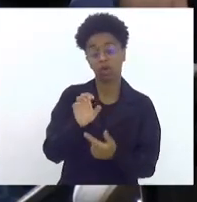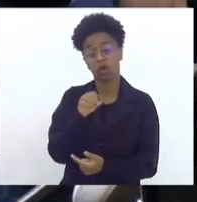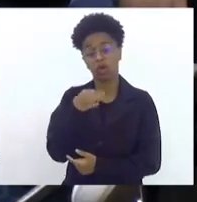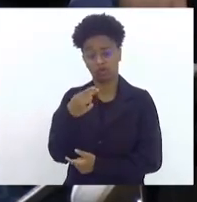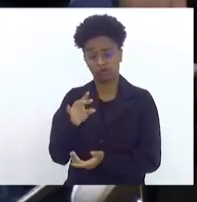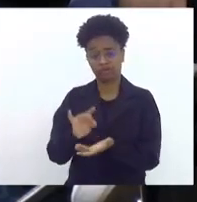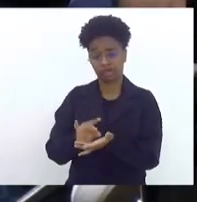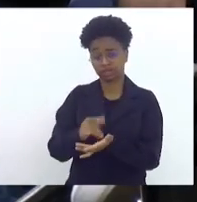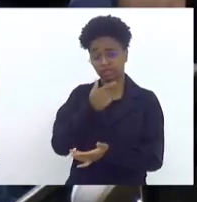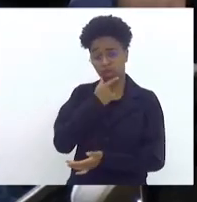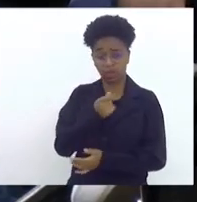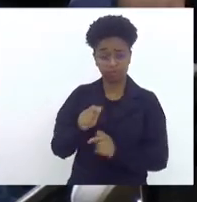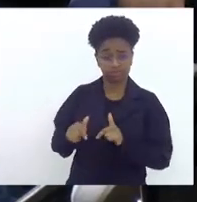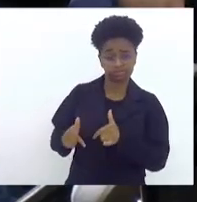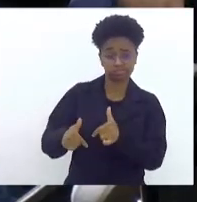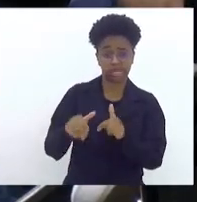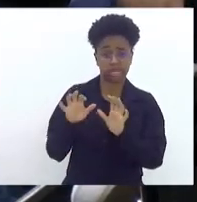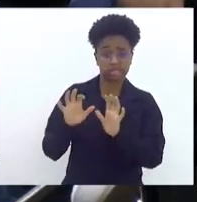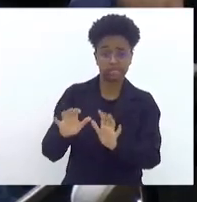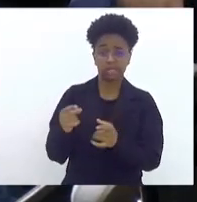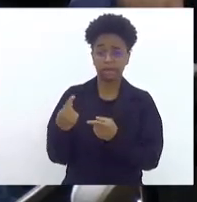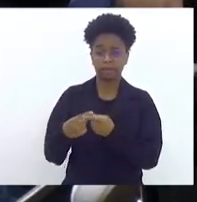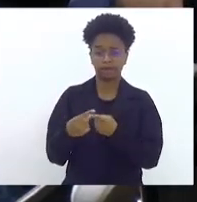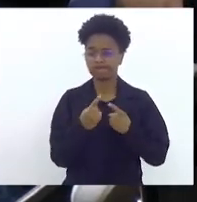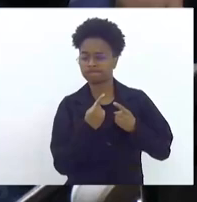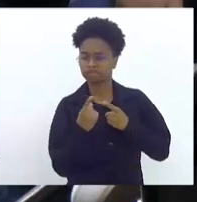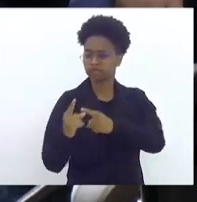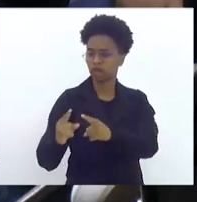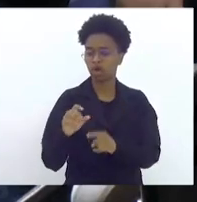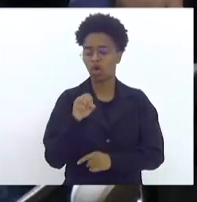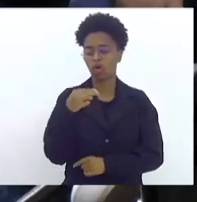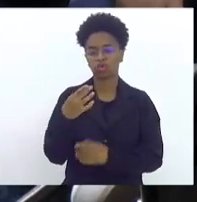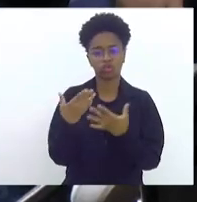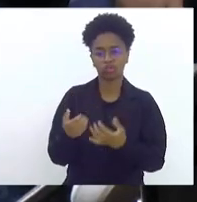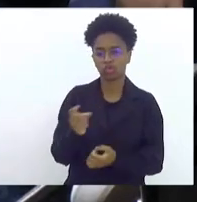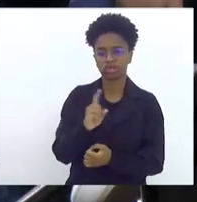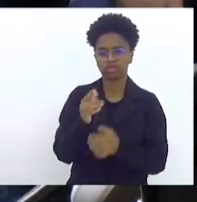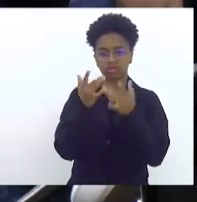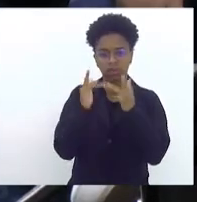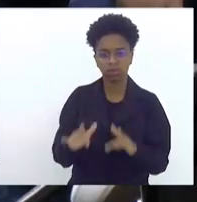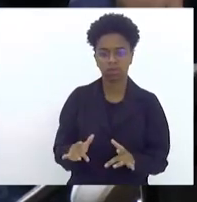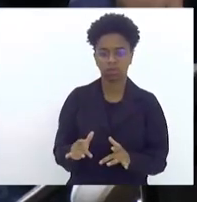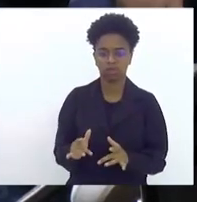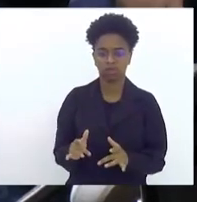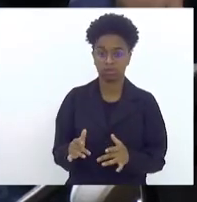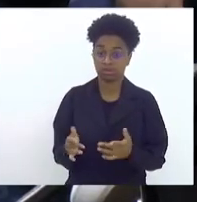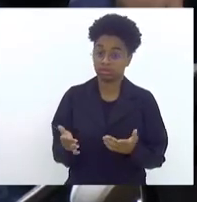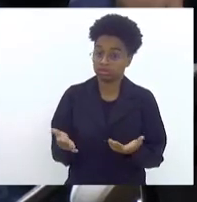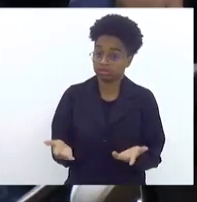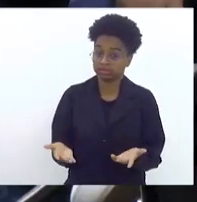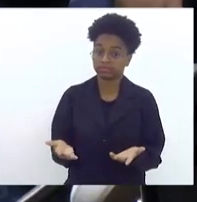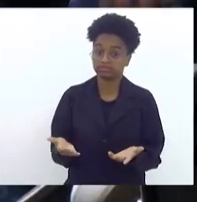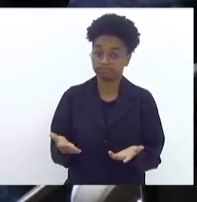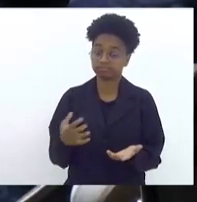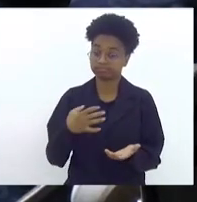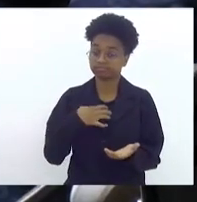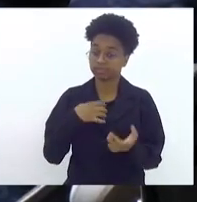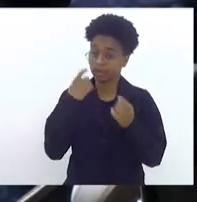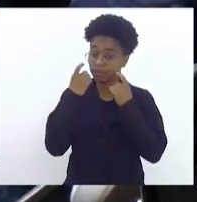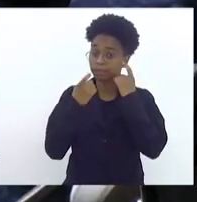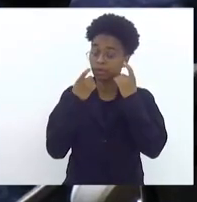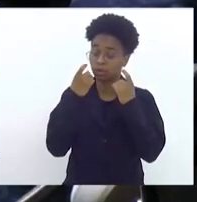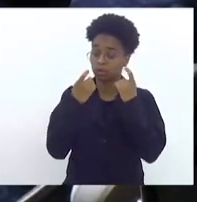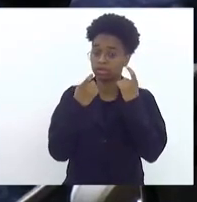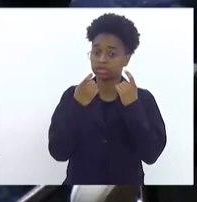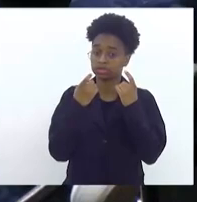ele que fez isso porque foi tá sendo vingativo não aceitou o fim do relacionamento então assim uma preocupação que eu